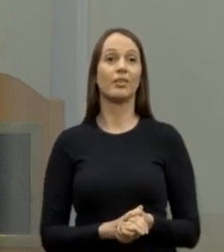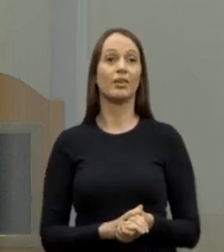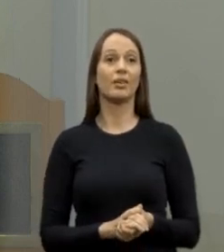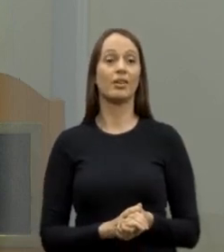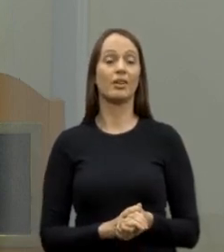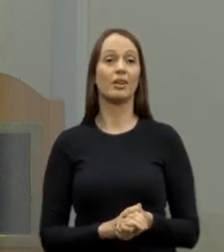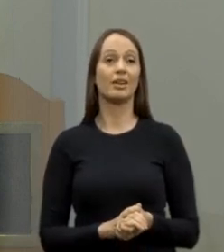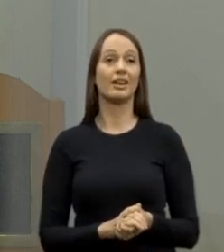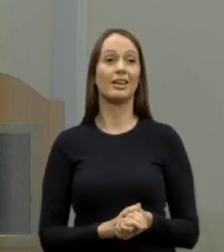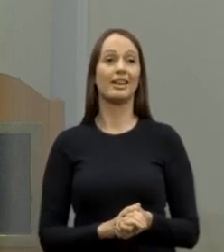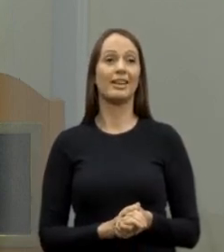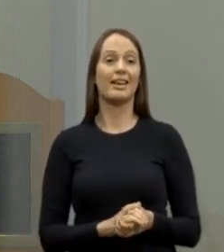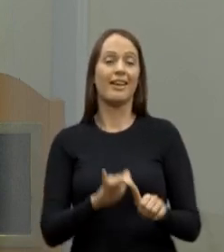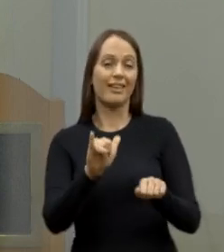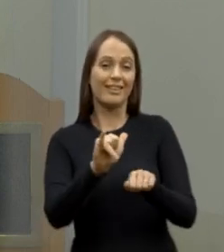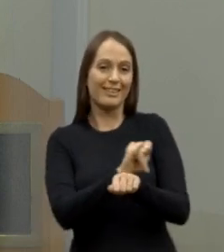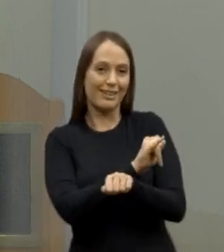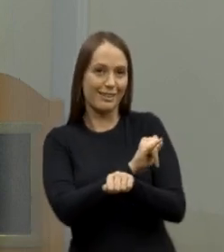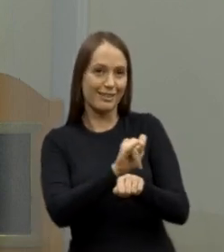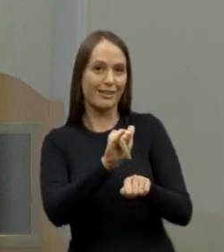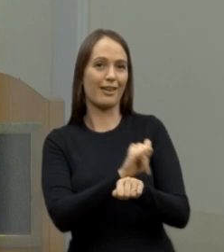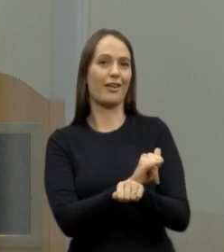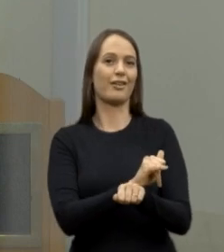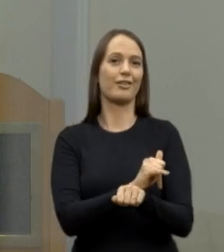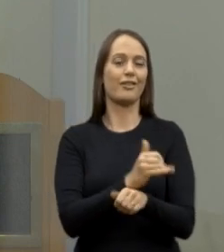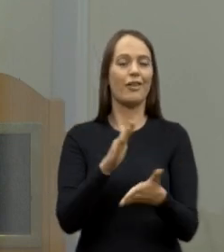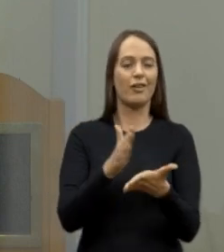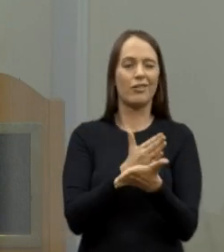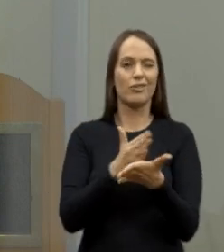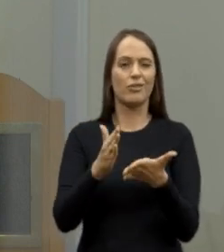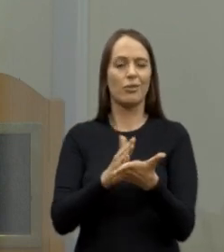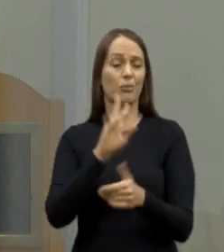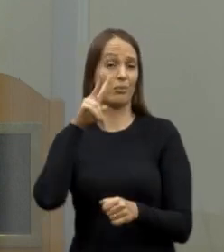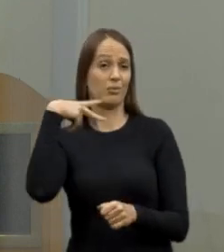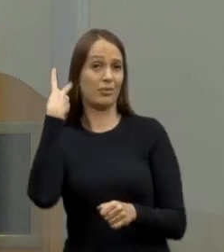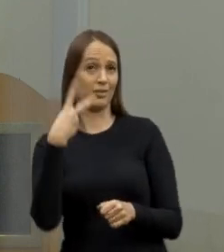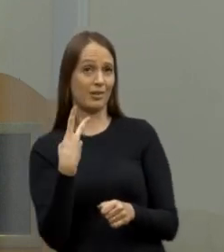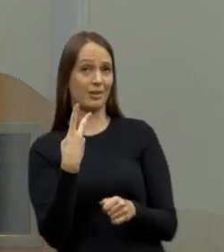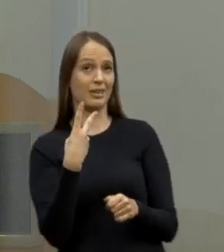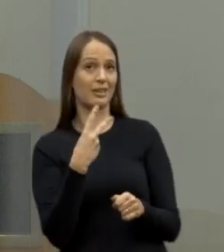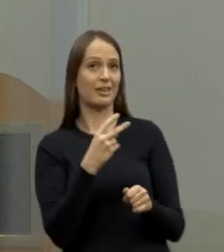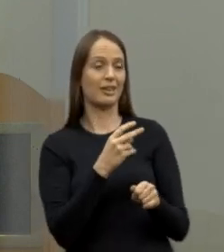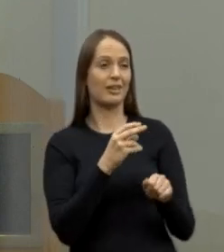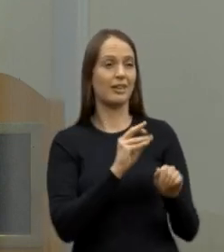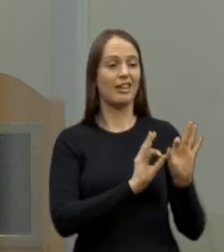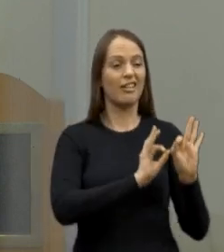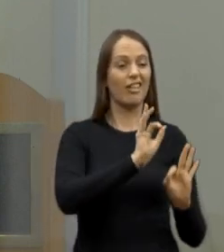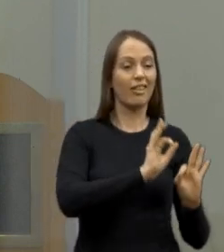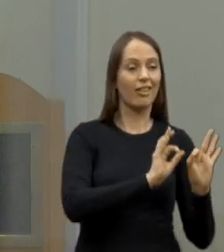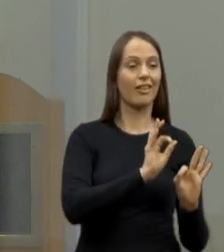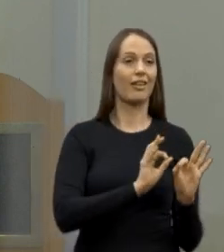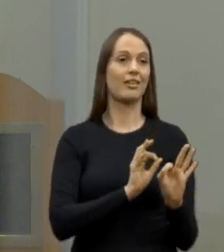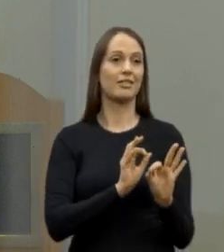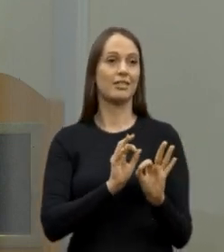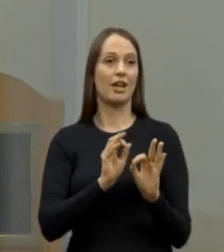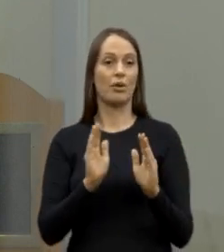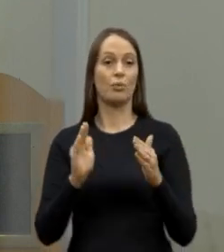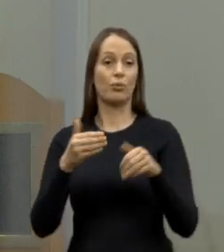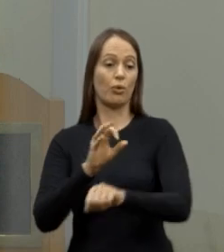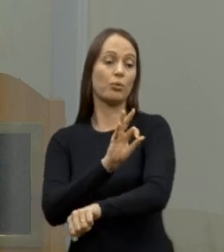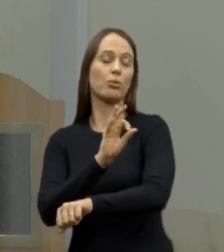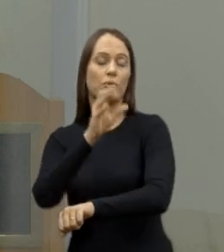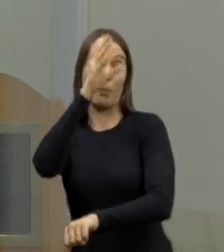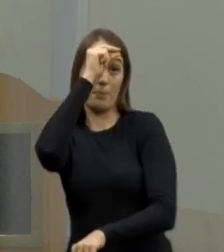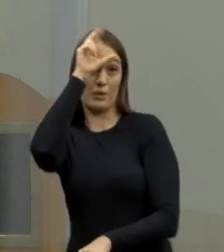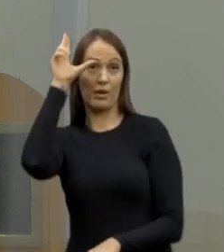das manobras que alguns fazem para servir não ao povo, mas ao Executivo. Em